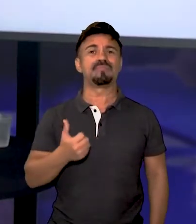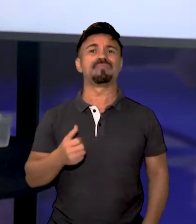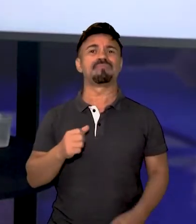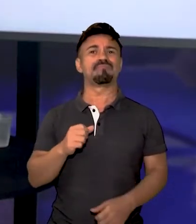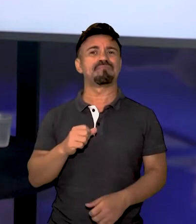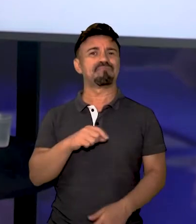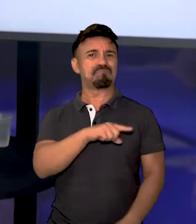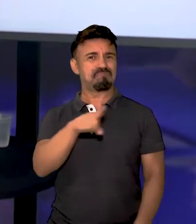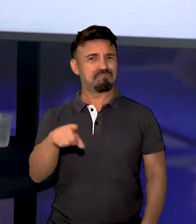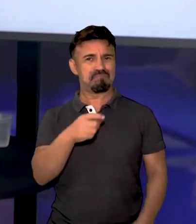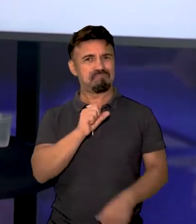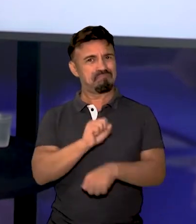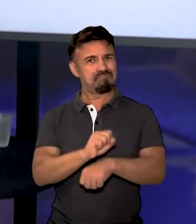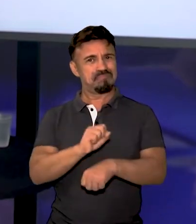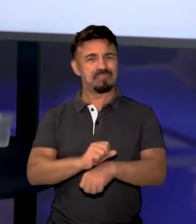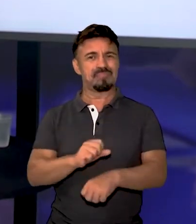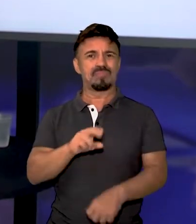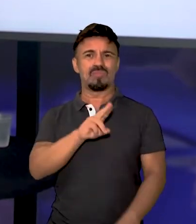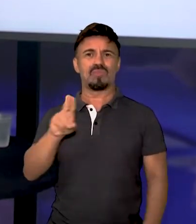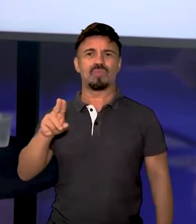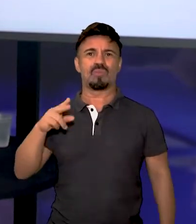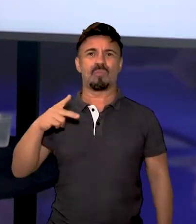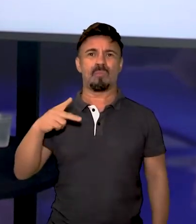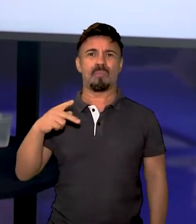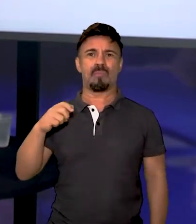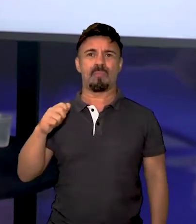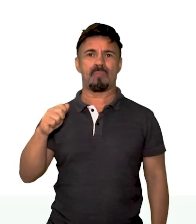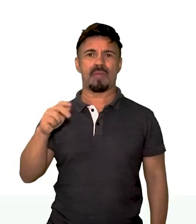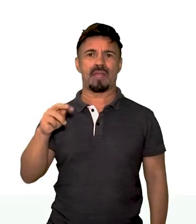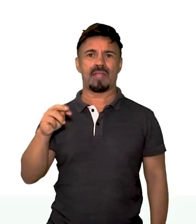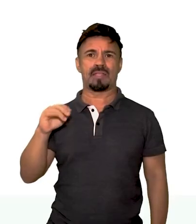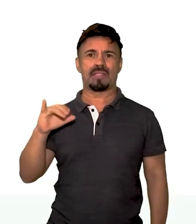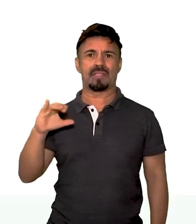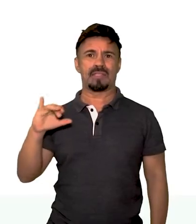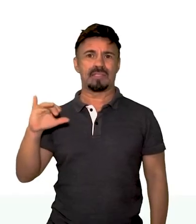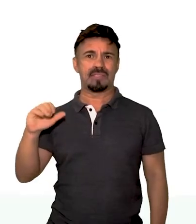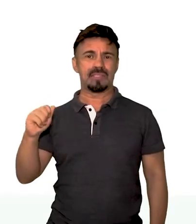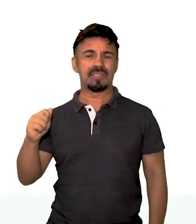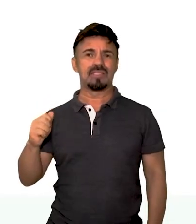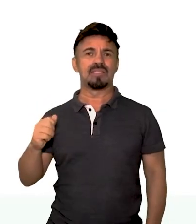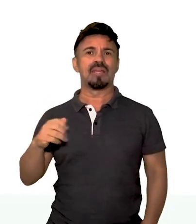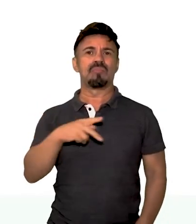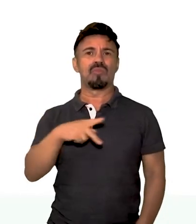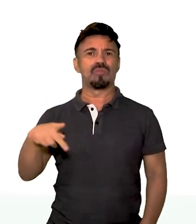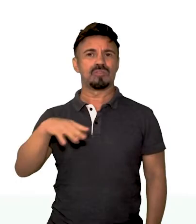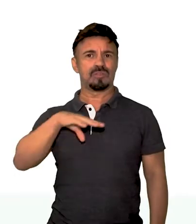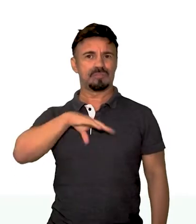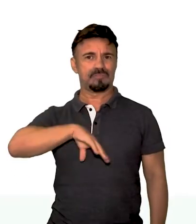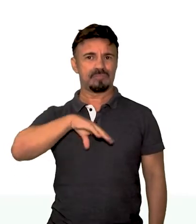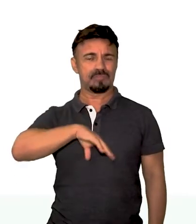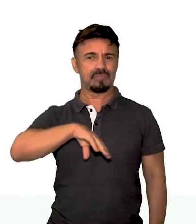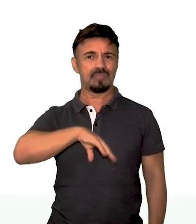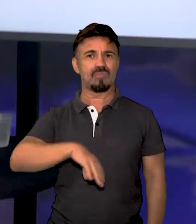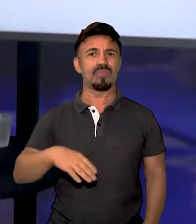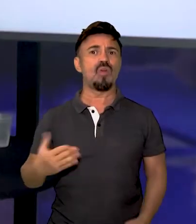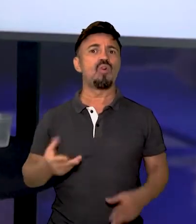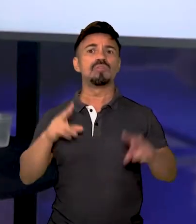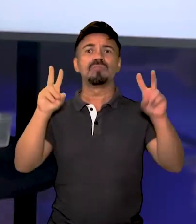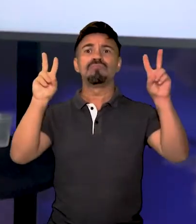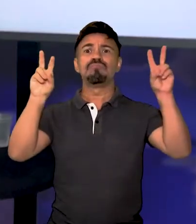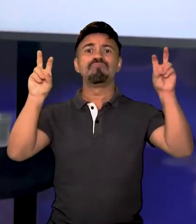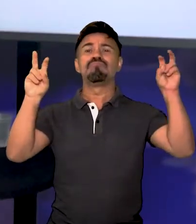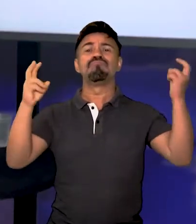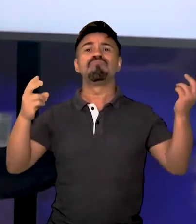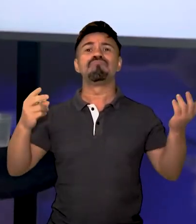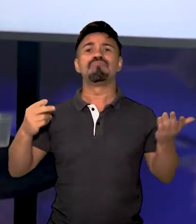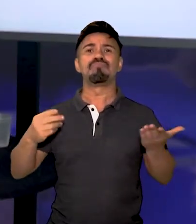Espero que todos estejam bem. Meu nome é Patrícia Braga, sou professora de língua portuguesa e hoje nós iremos falar sobre páginas de um